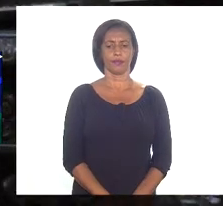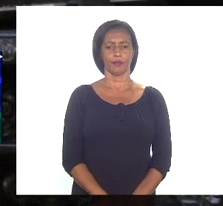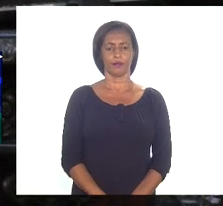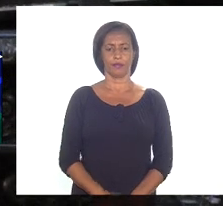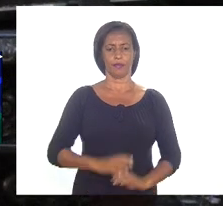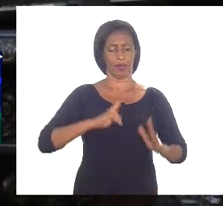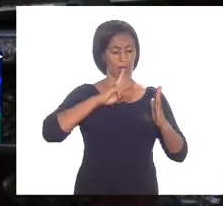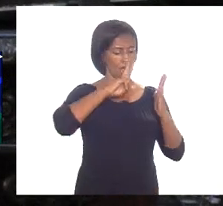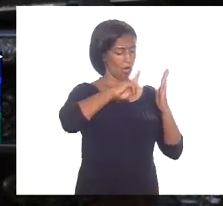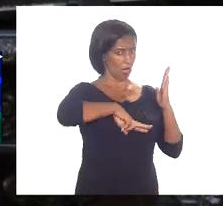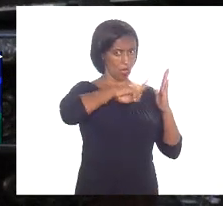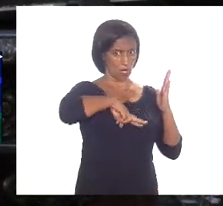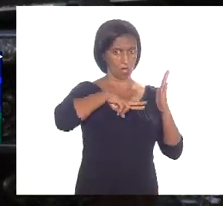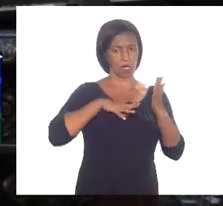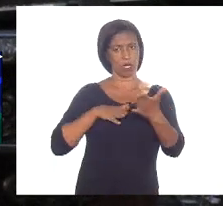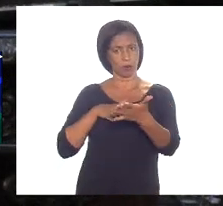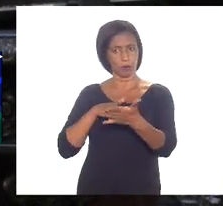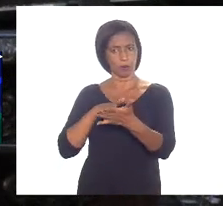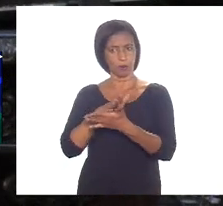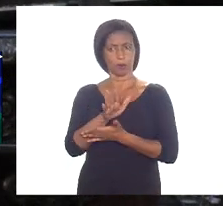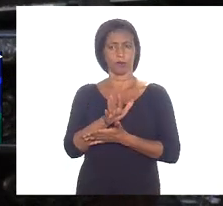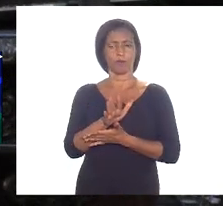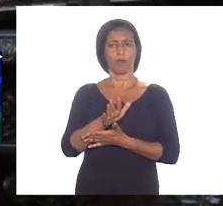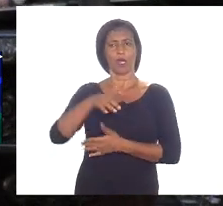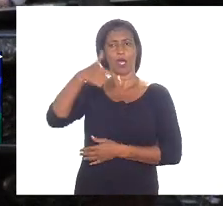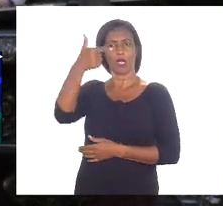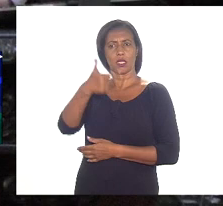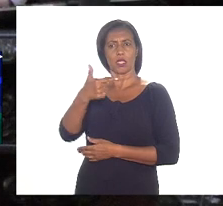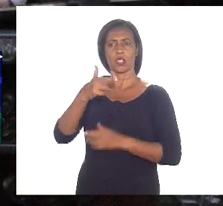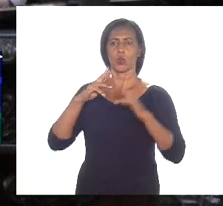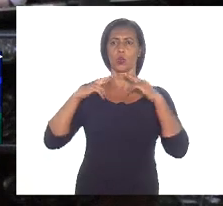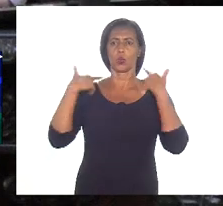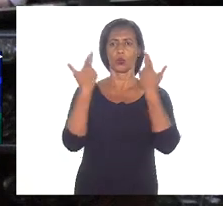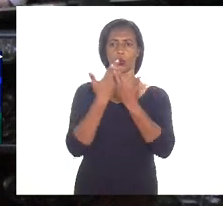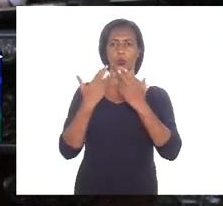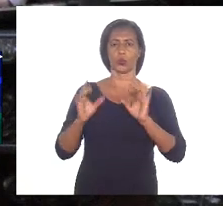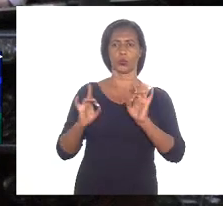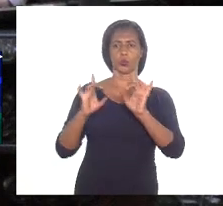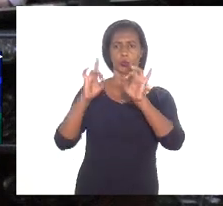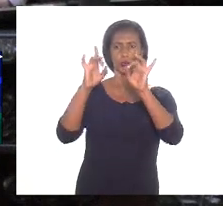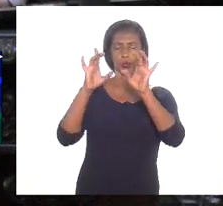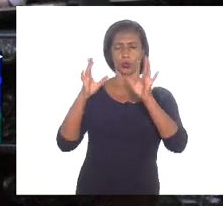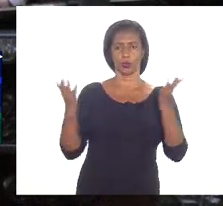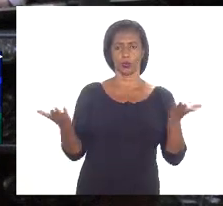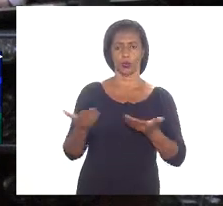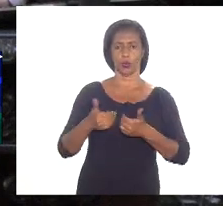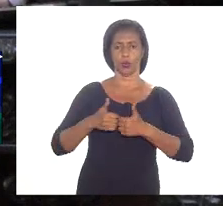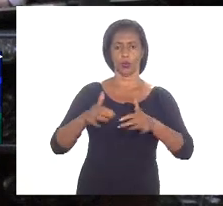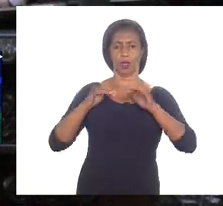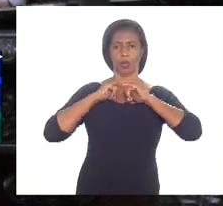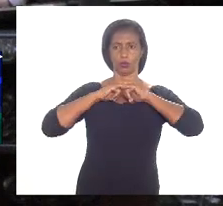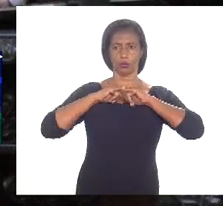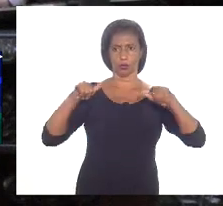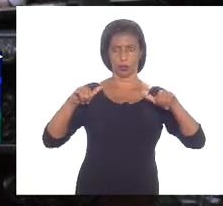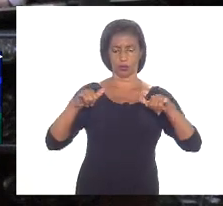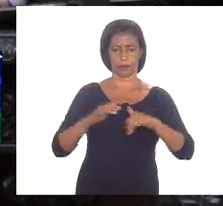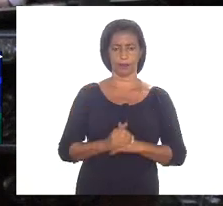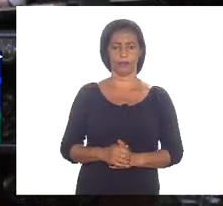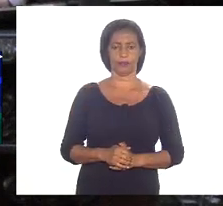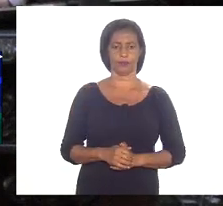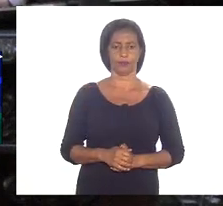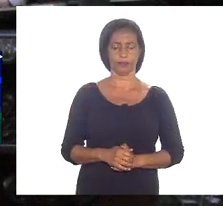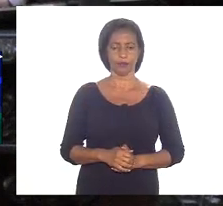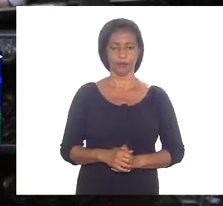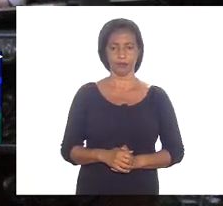lida e aprovada a ata passa-se a ordem da segunda sessão ordinária do dia o anuncio é